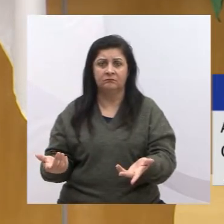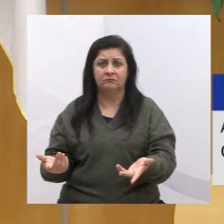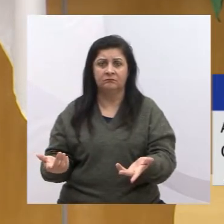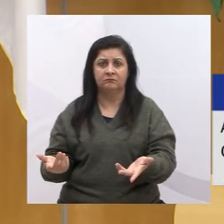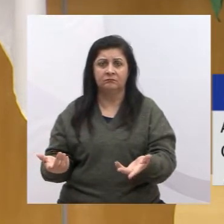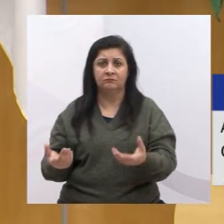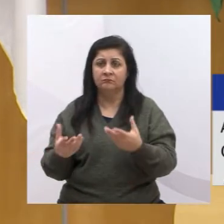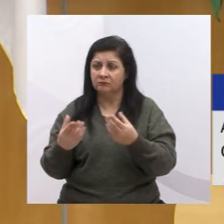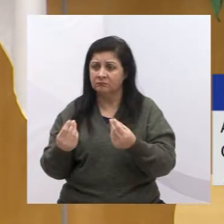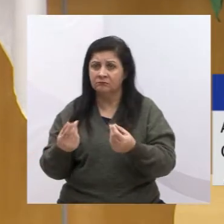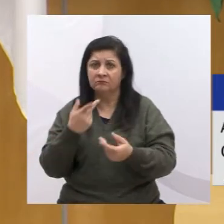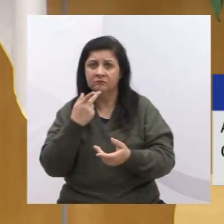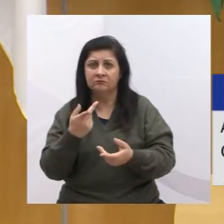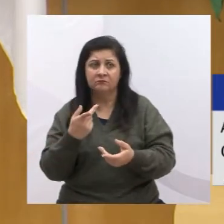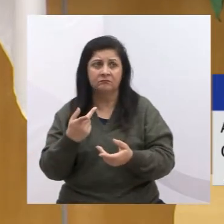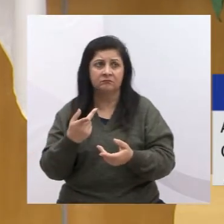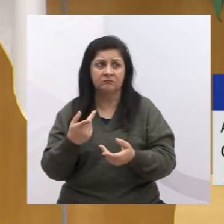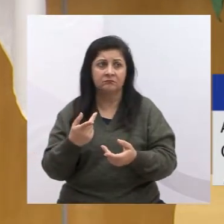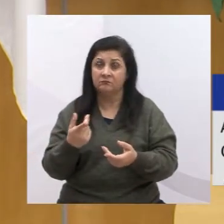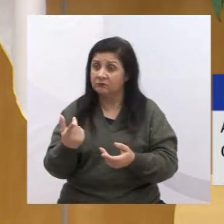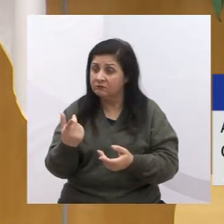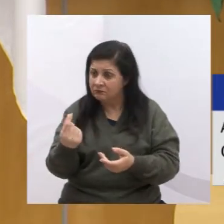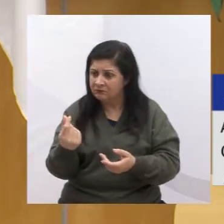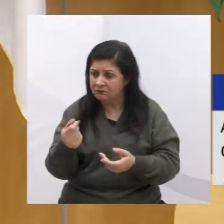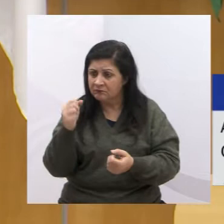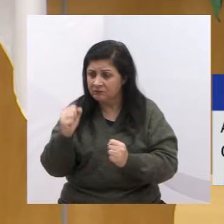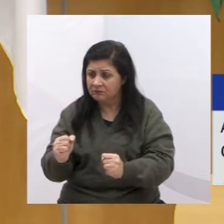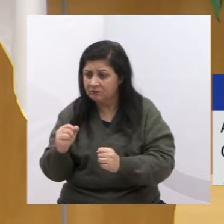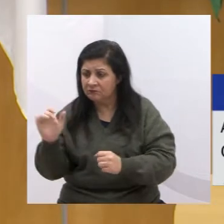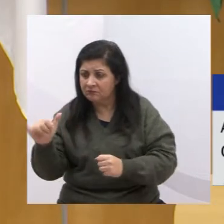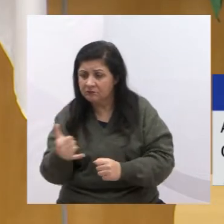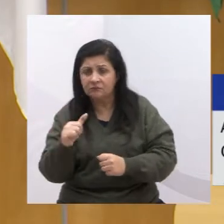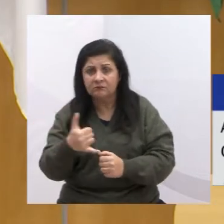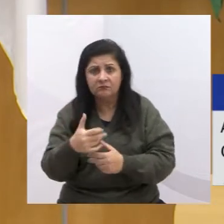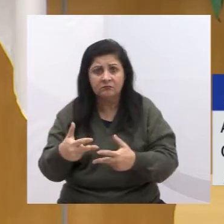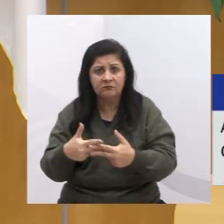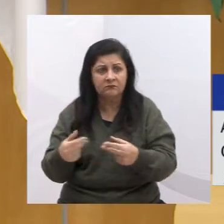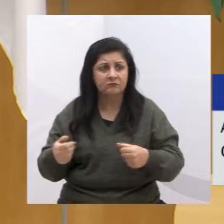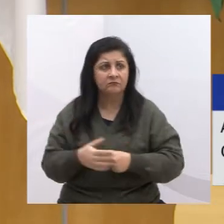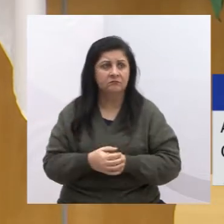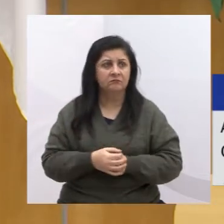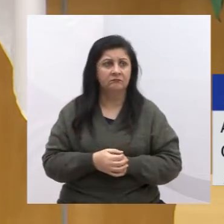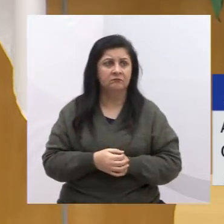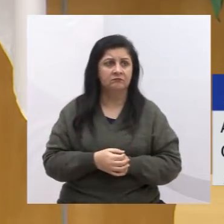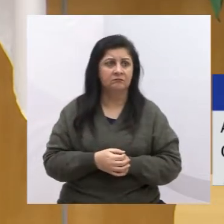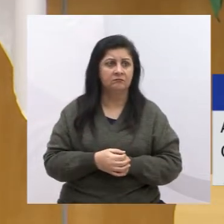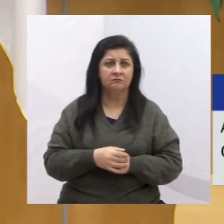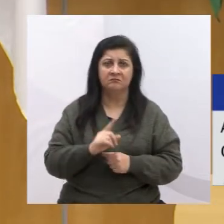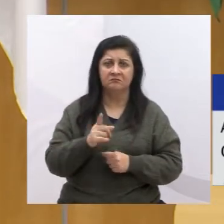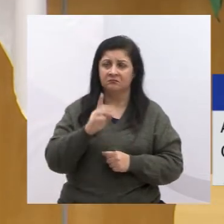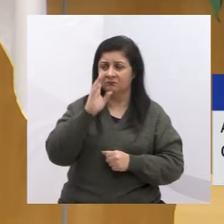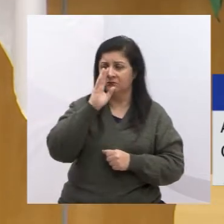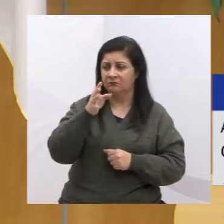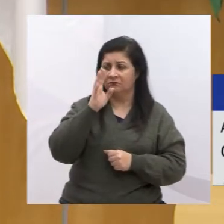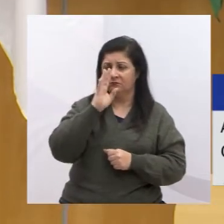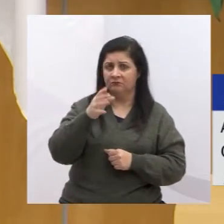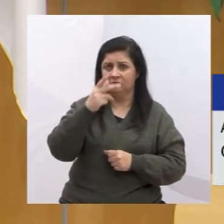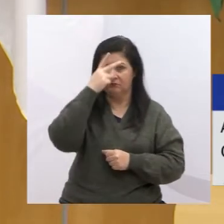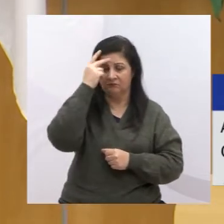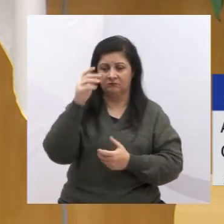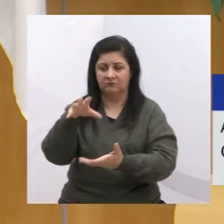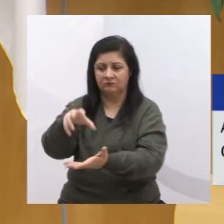mesmo muitos falam a riqueza sendo desperdiçada ali, né? E eu não critico as famílias que estão pegando.